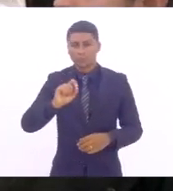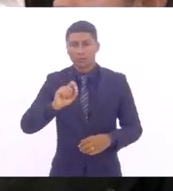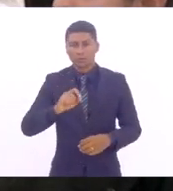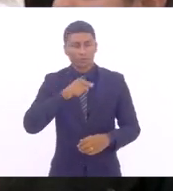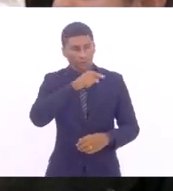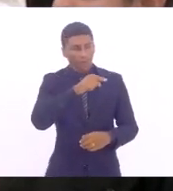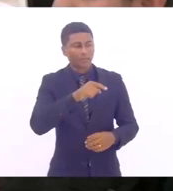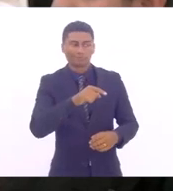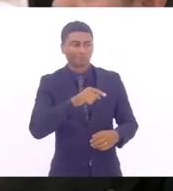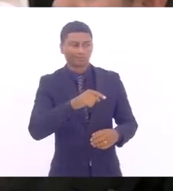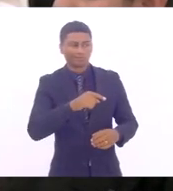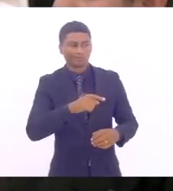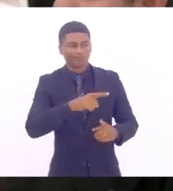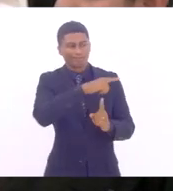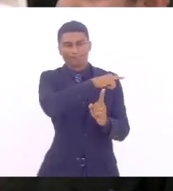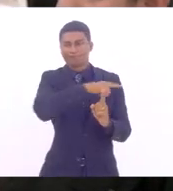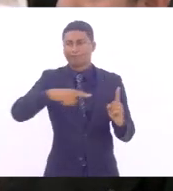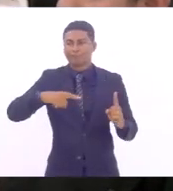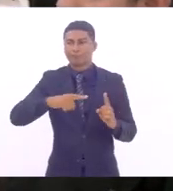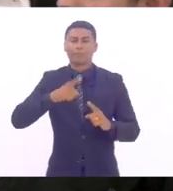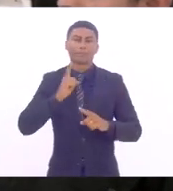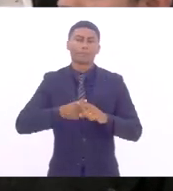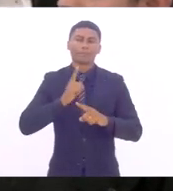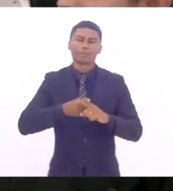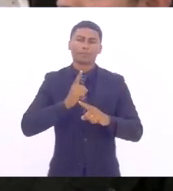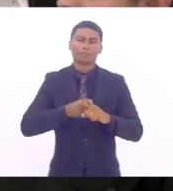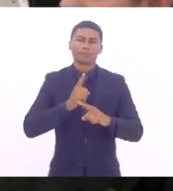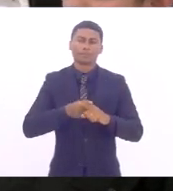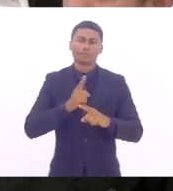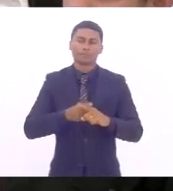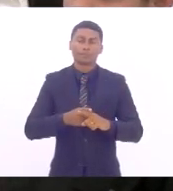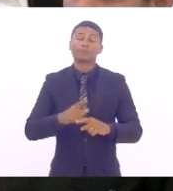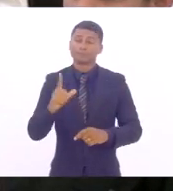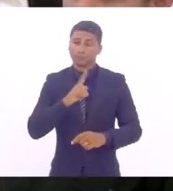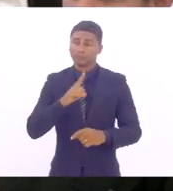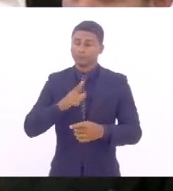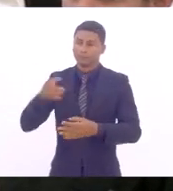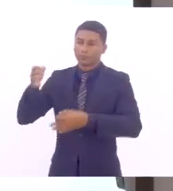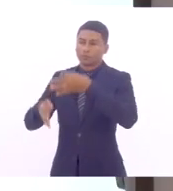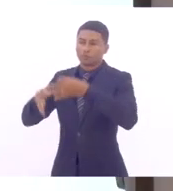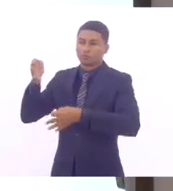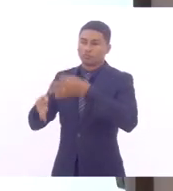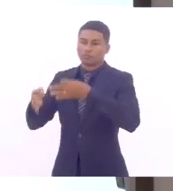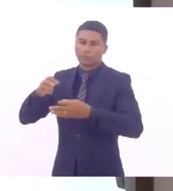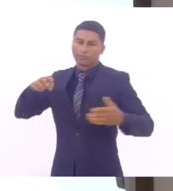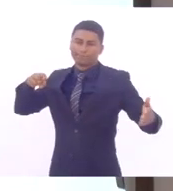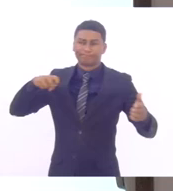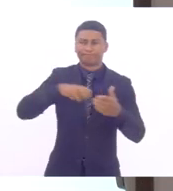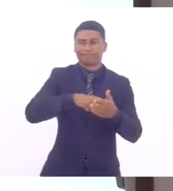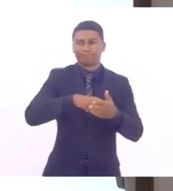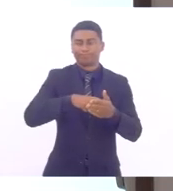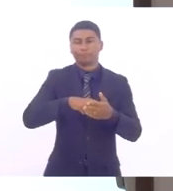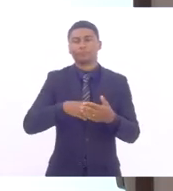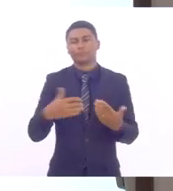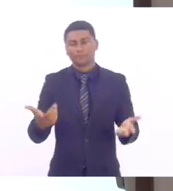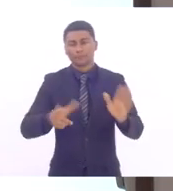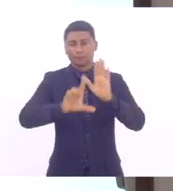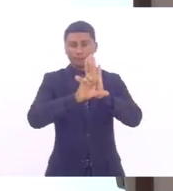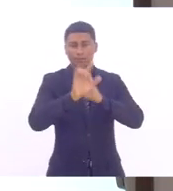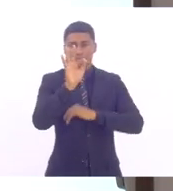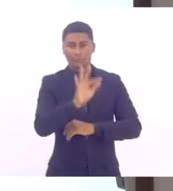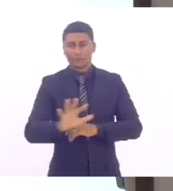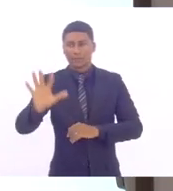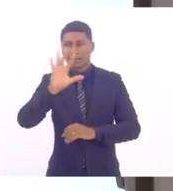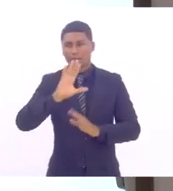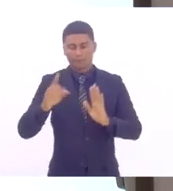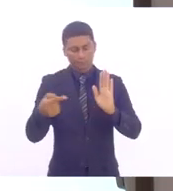geraram os afastamentos. Os afastamentos eles foram gerados por sentenças judiciais. A lei federal ela prevê,